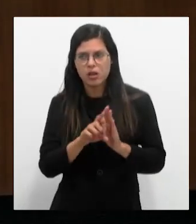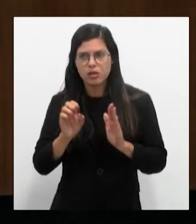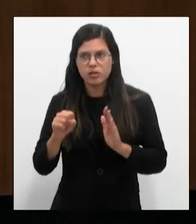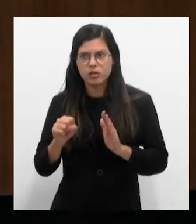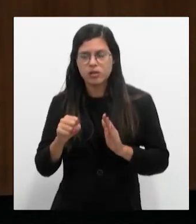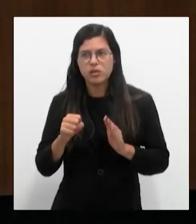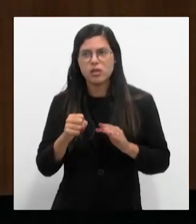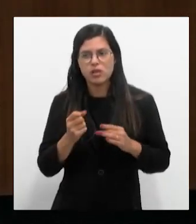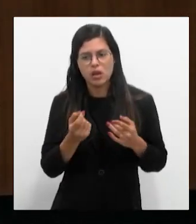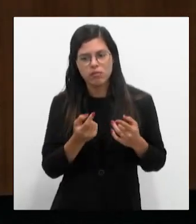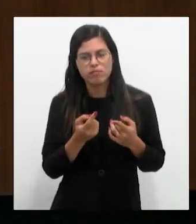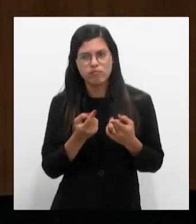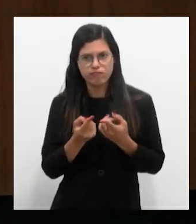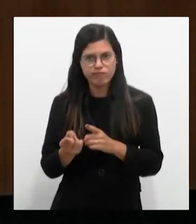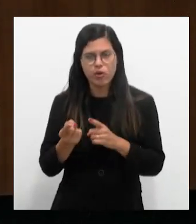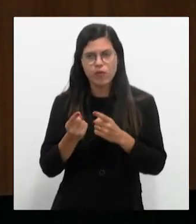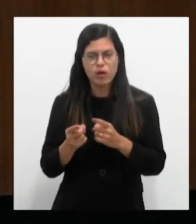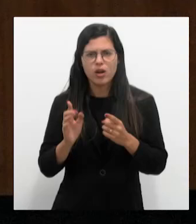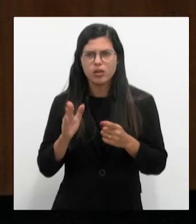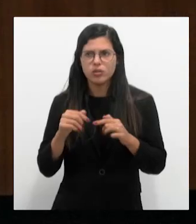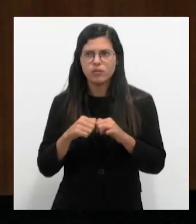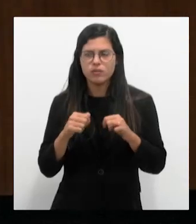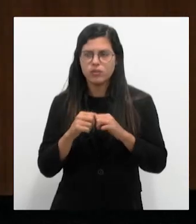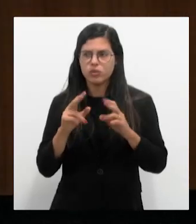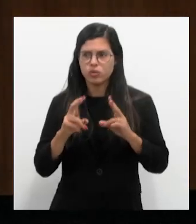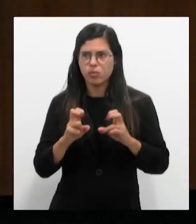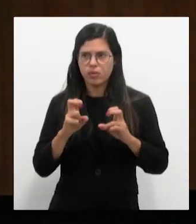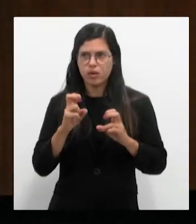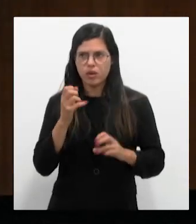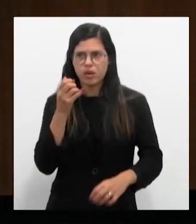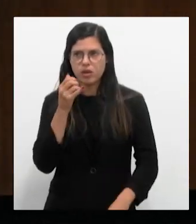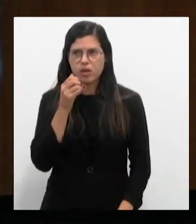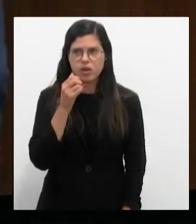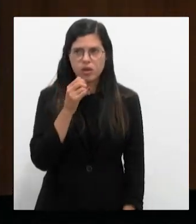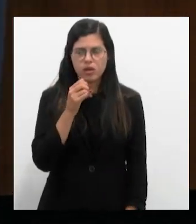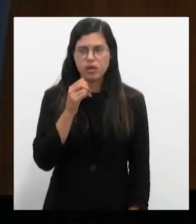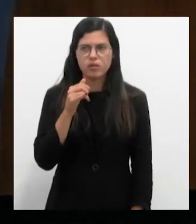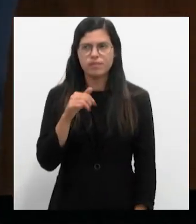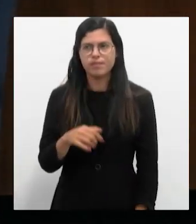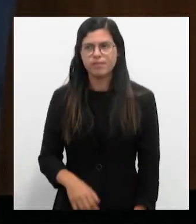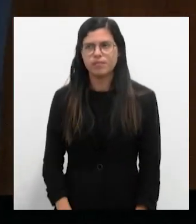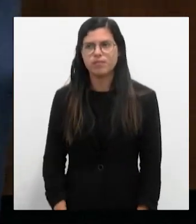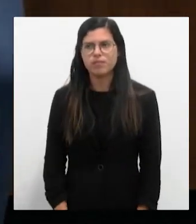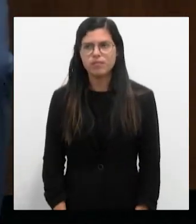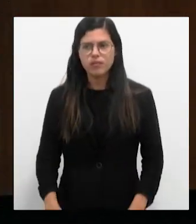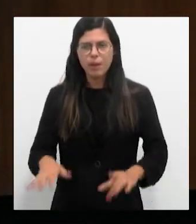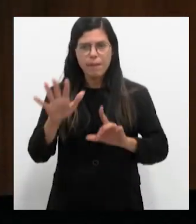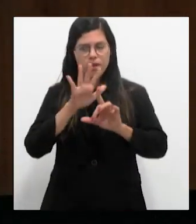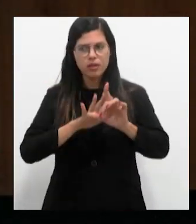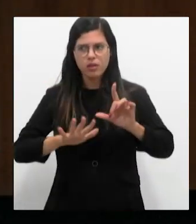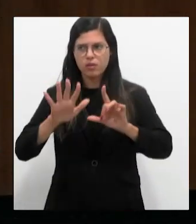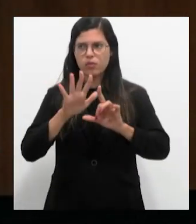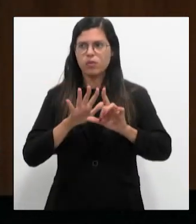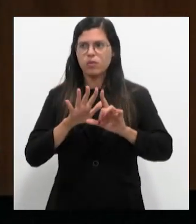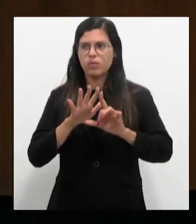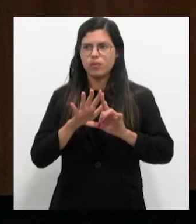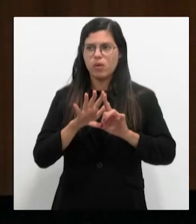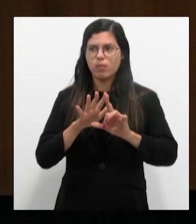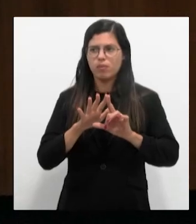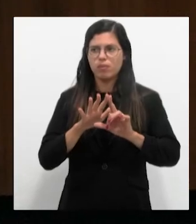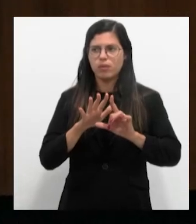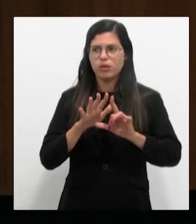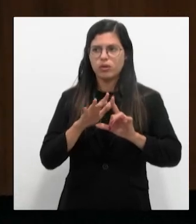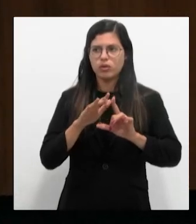com a questão da energia, na verdade, das plataformas de offshore,